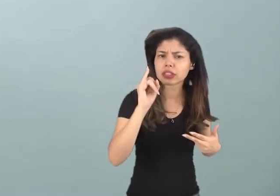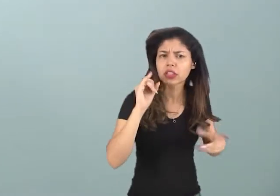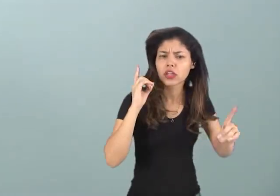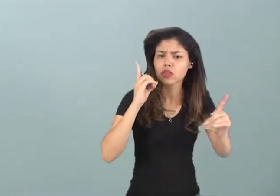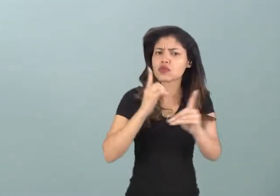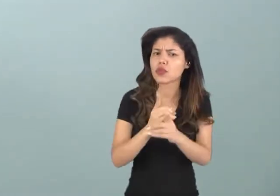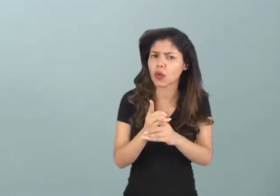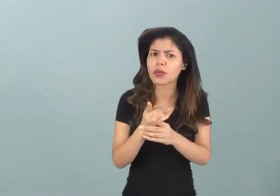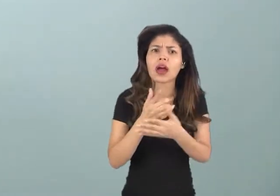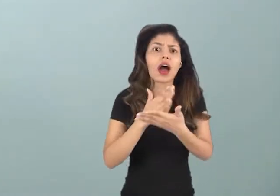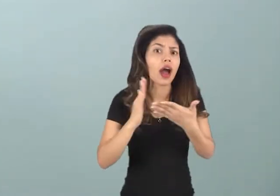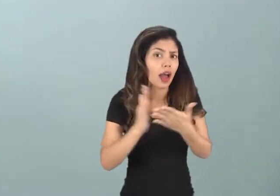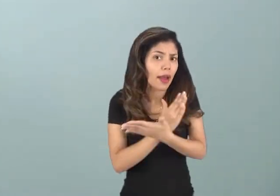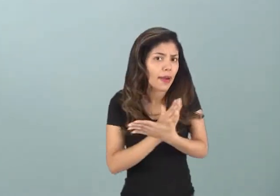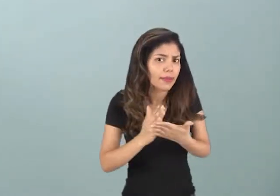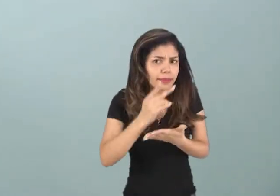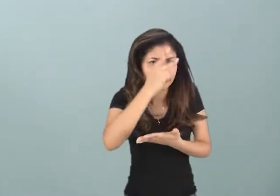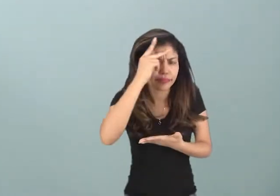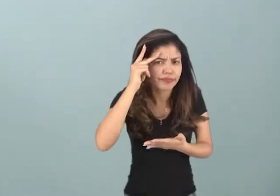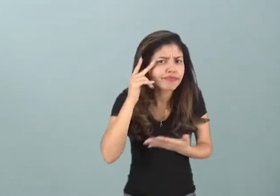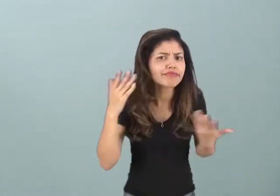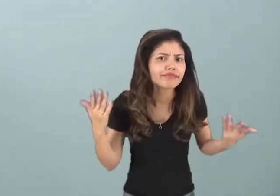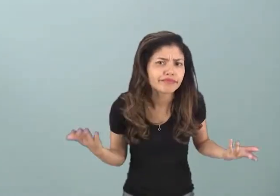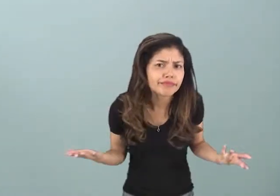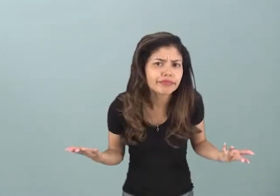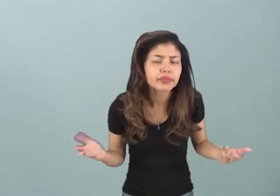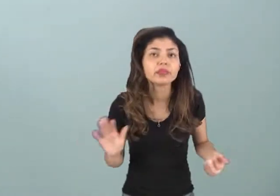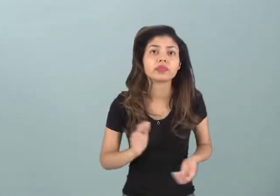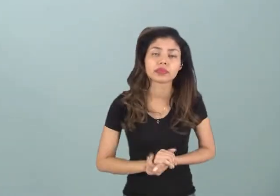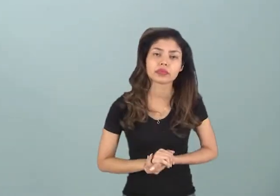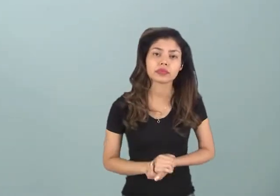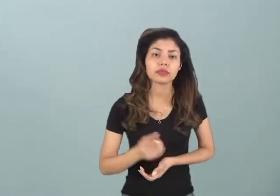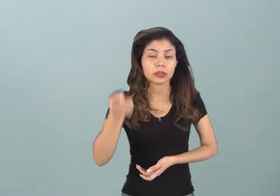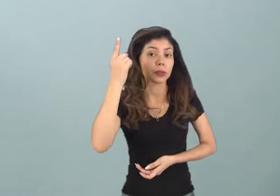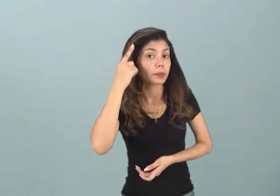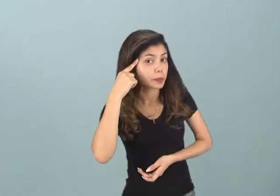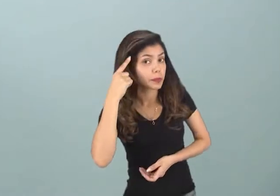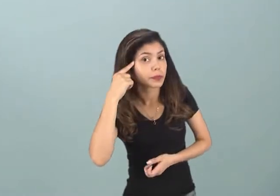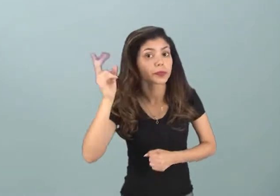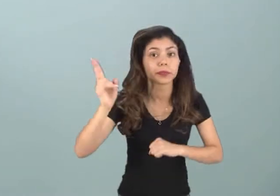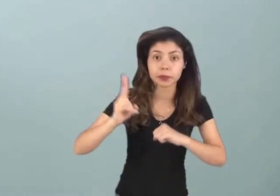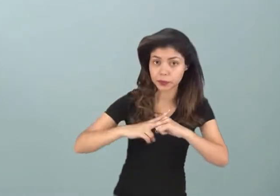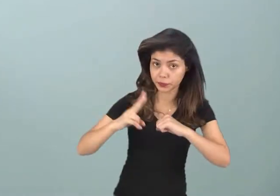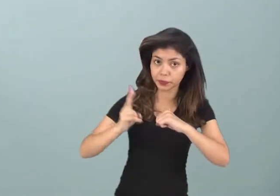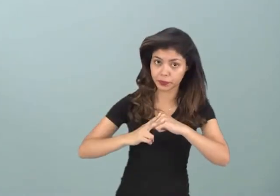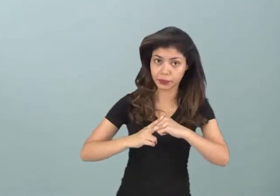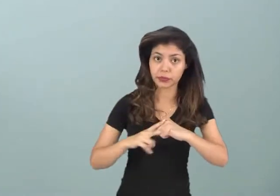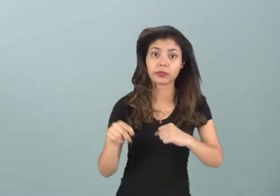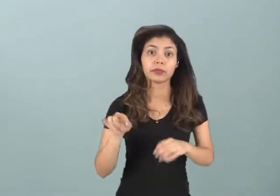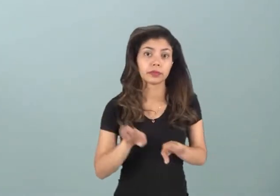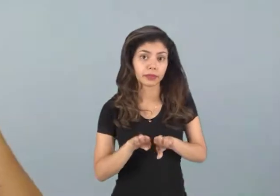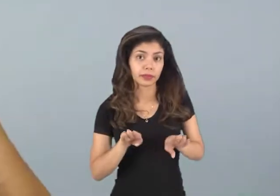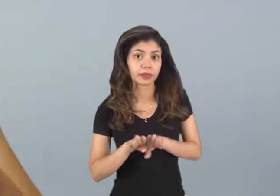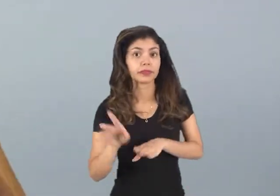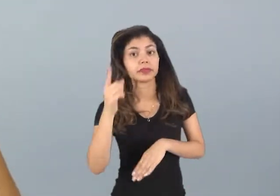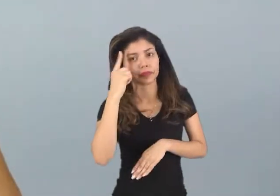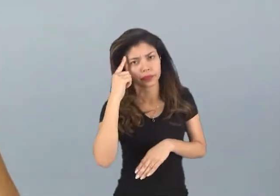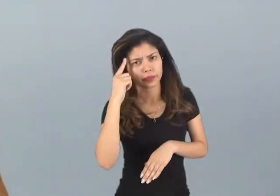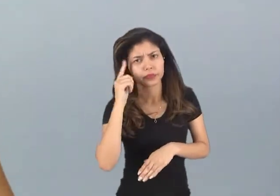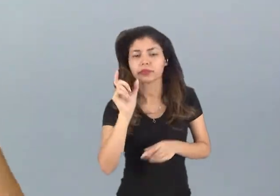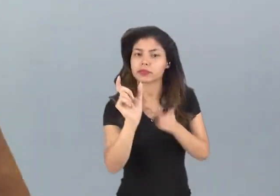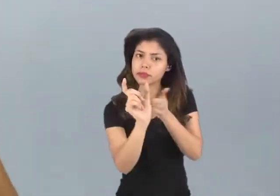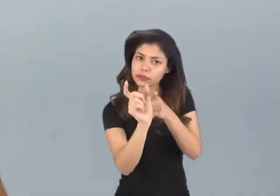descobre, descobre alguém. Então, observem, quando eu penso no verbo e eu penso nas palavras algo